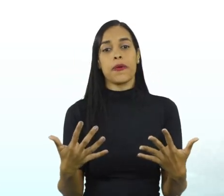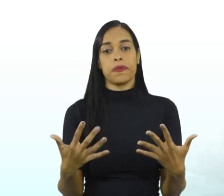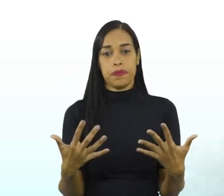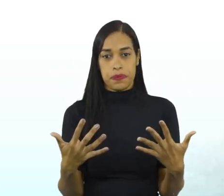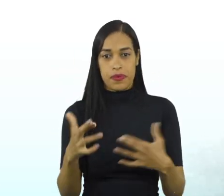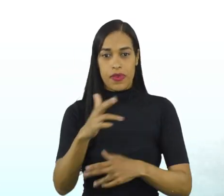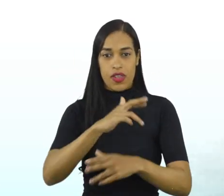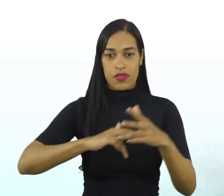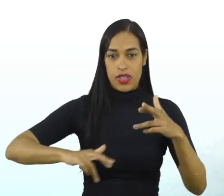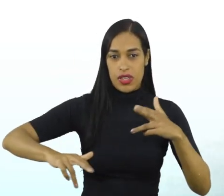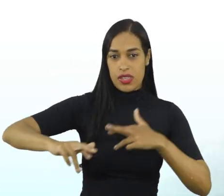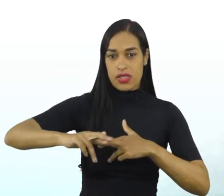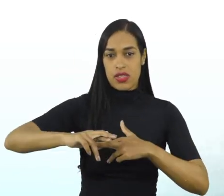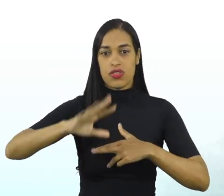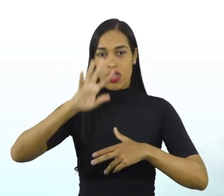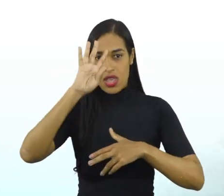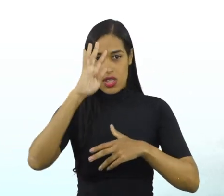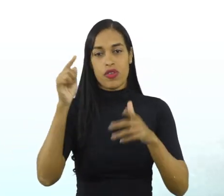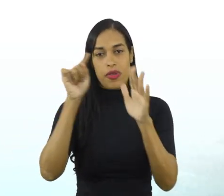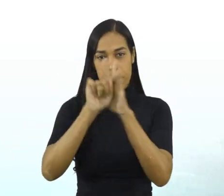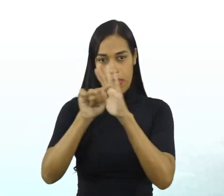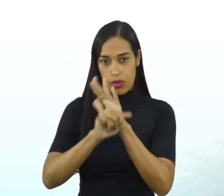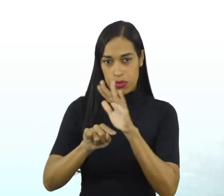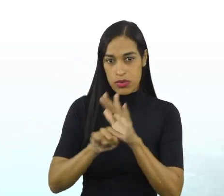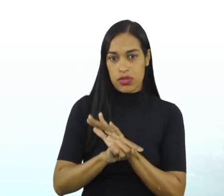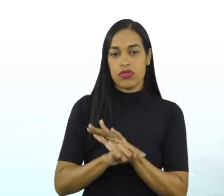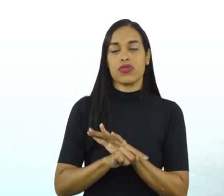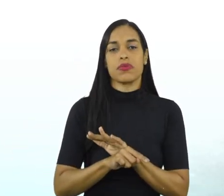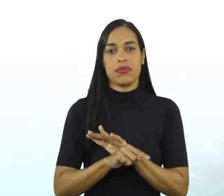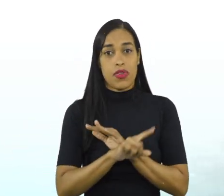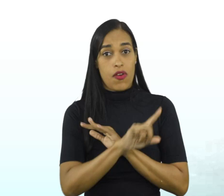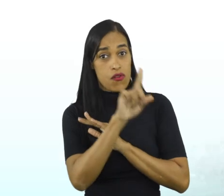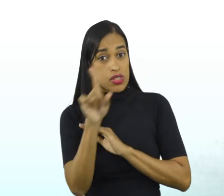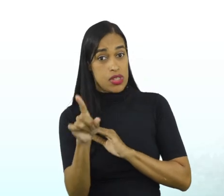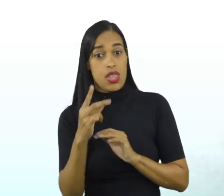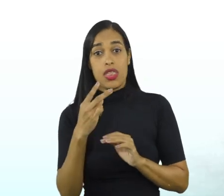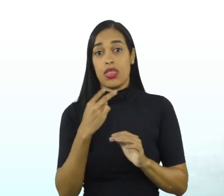demais, né, variações e resolveremos também questões.